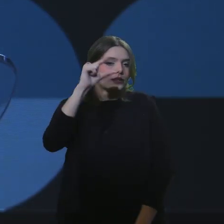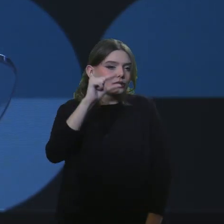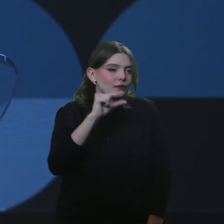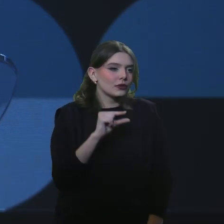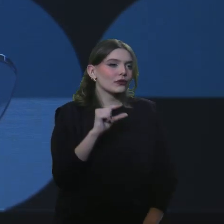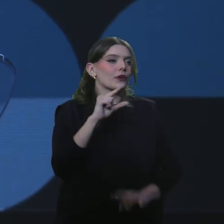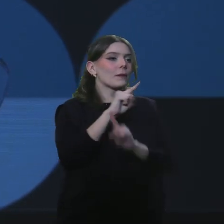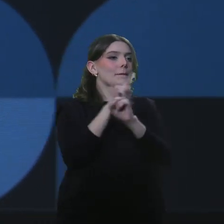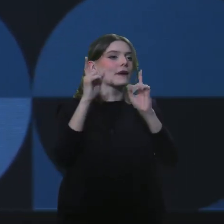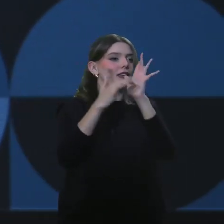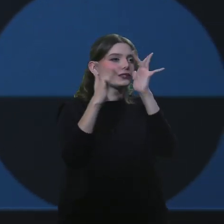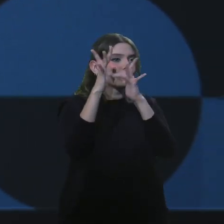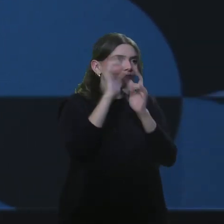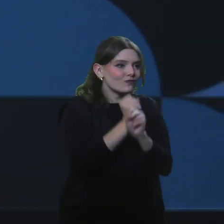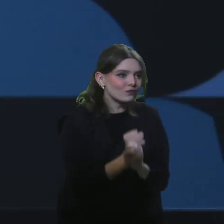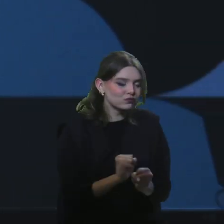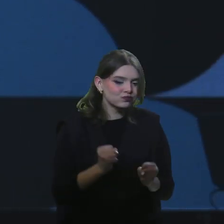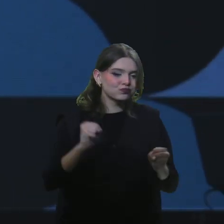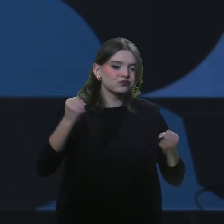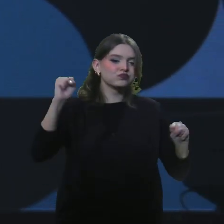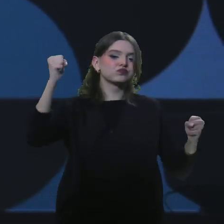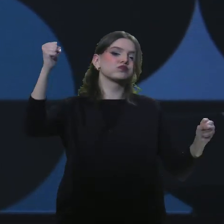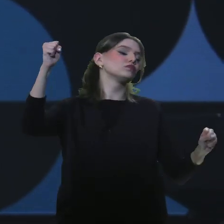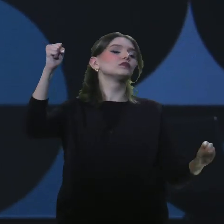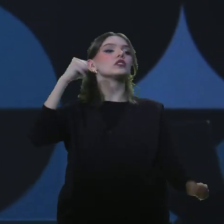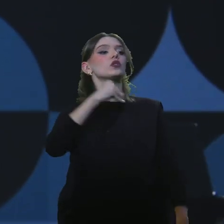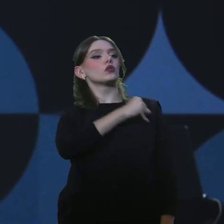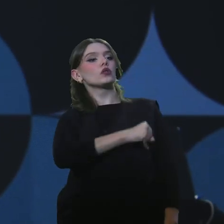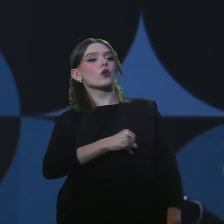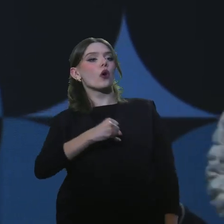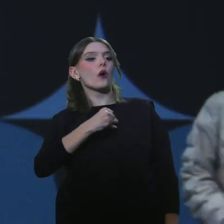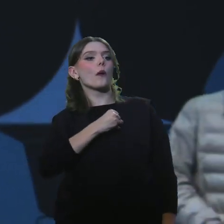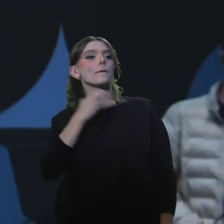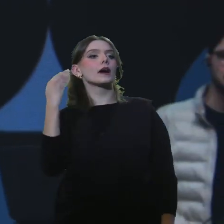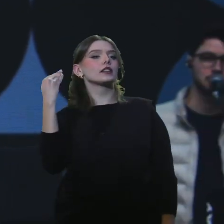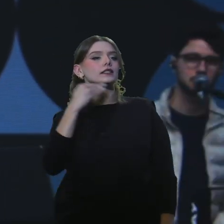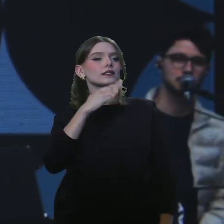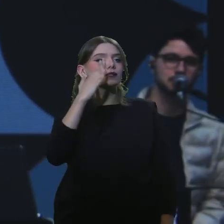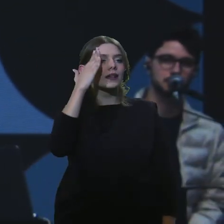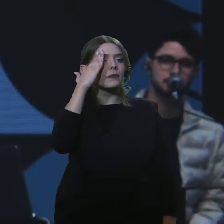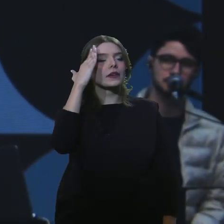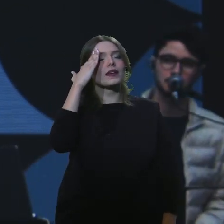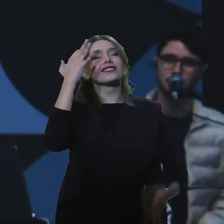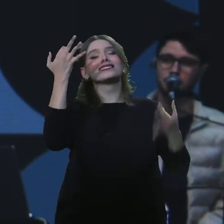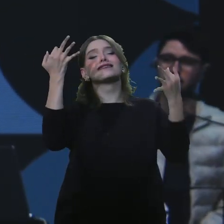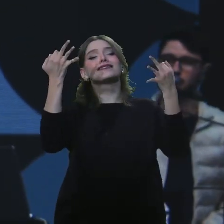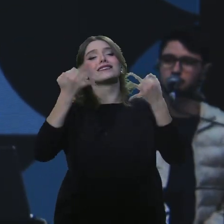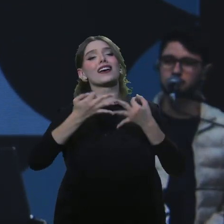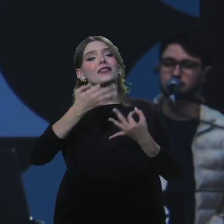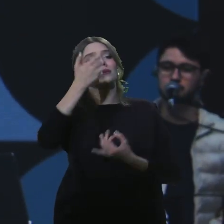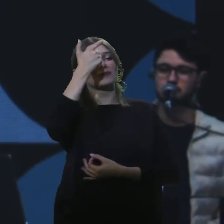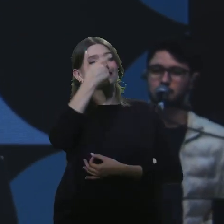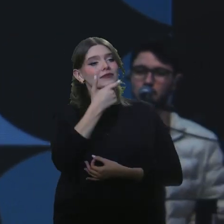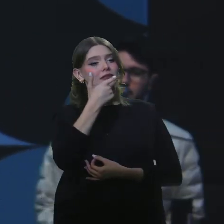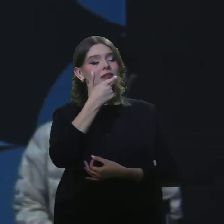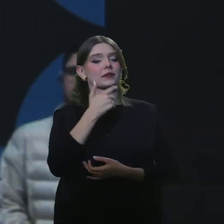João Batista entendeu quem ele realmente era. Tantas